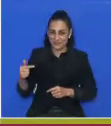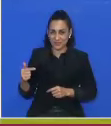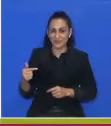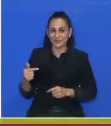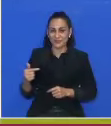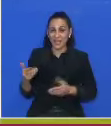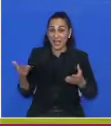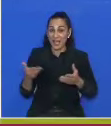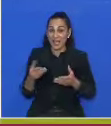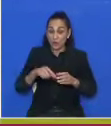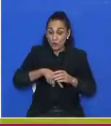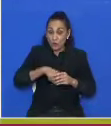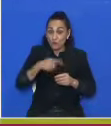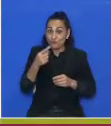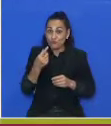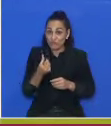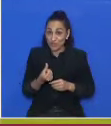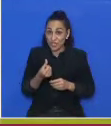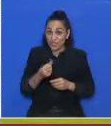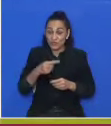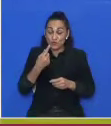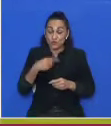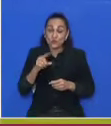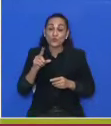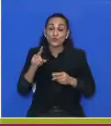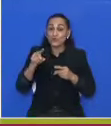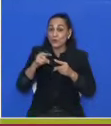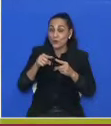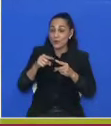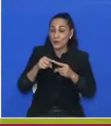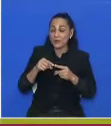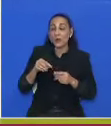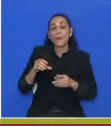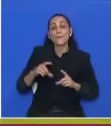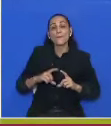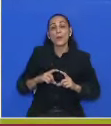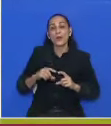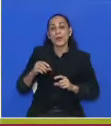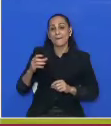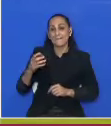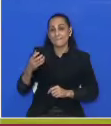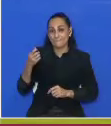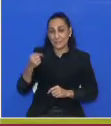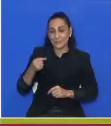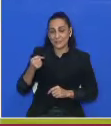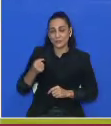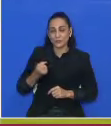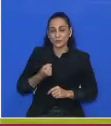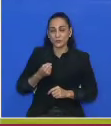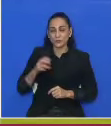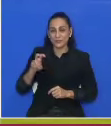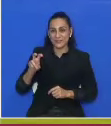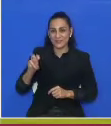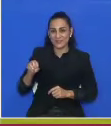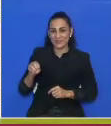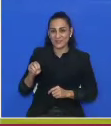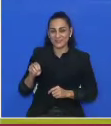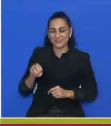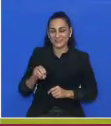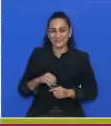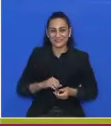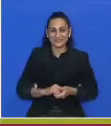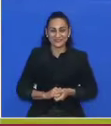37. Agora, o sexto e último número do primeiro sorteio da dupla Sena, bola branca, número 50. Branca,